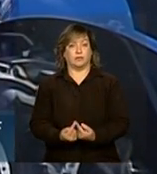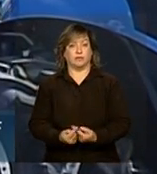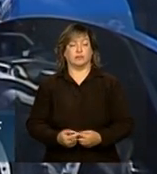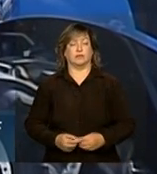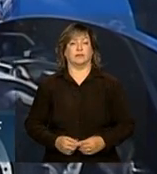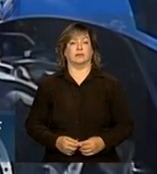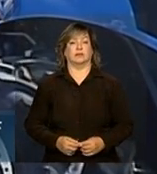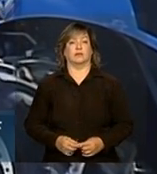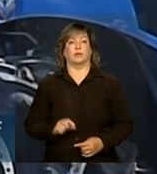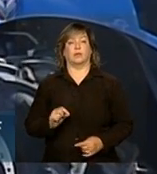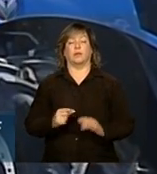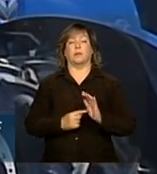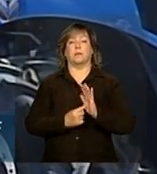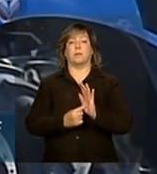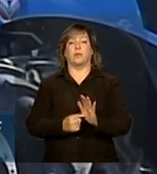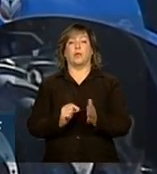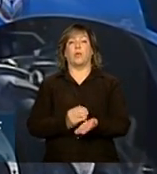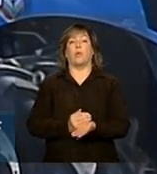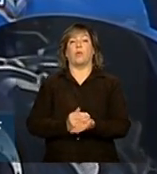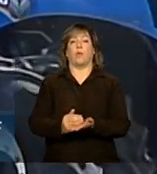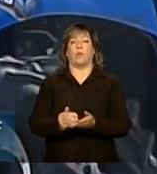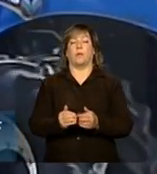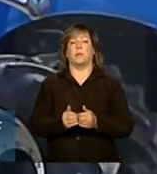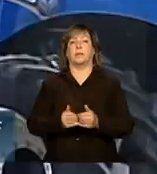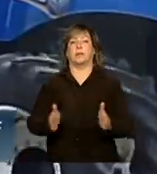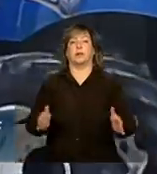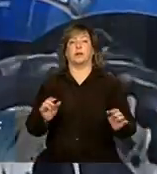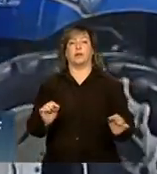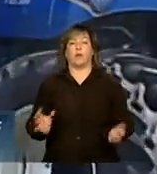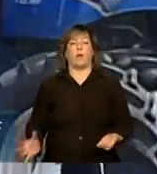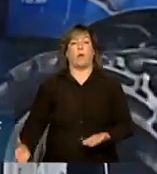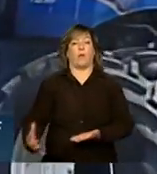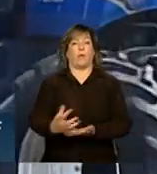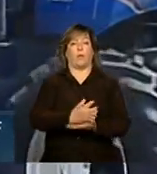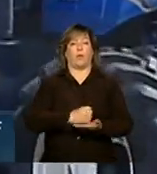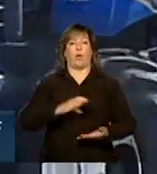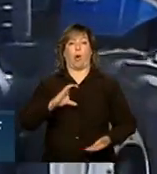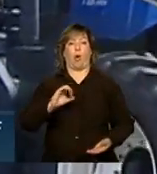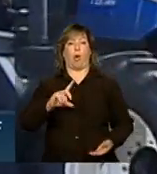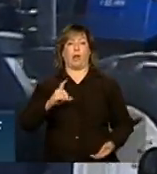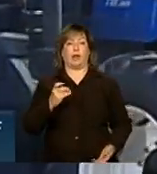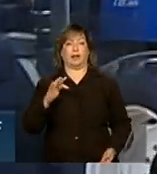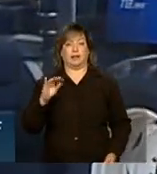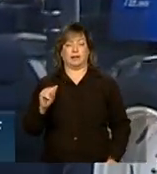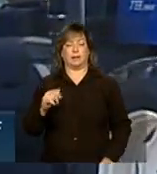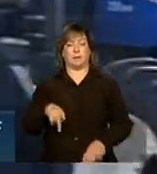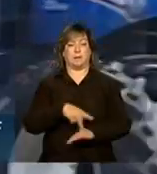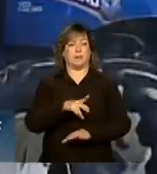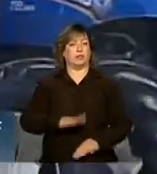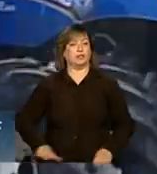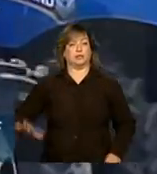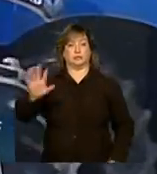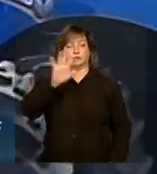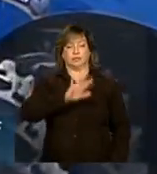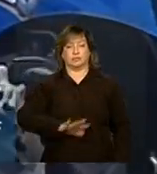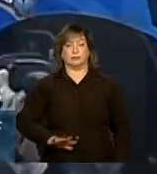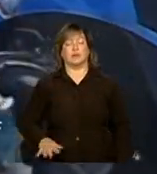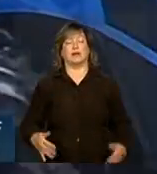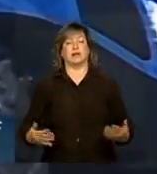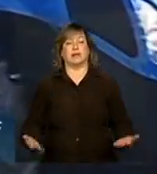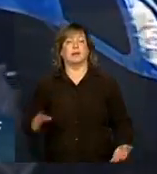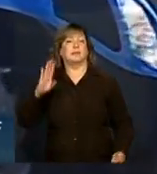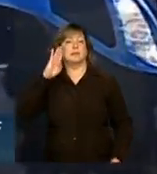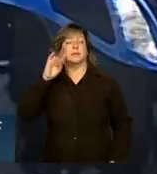que marca o início da colheita em todo o país e aí